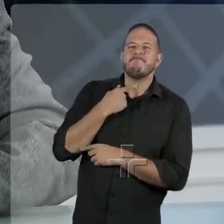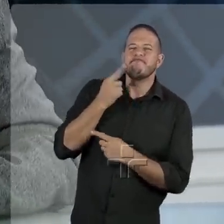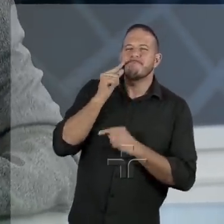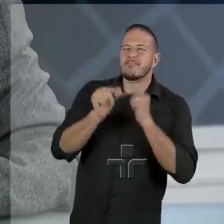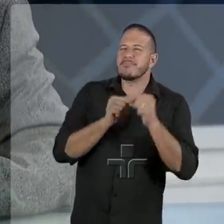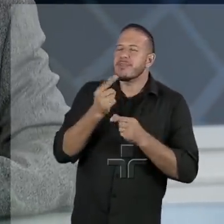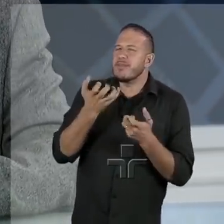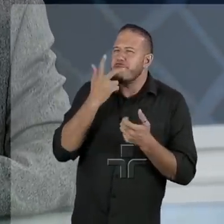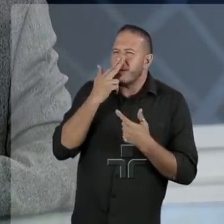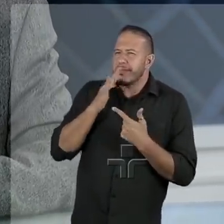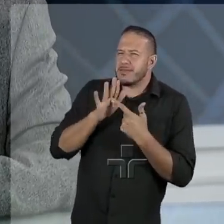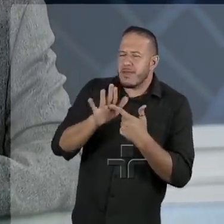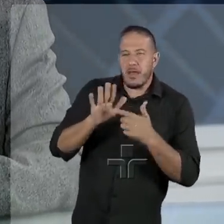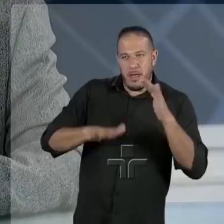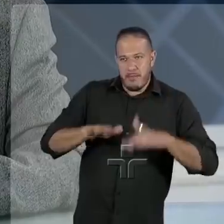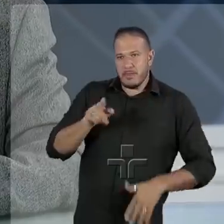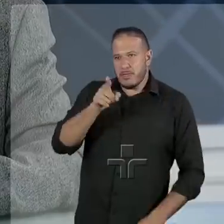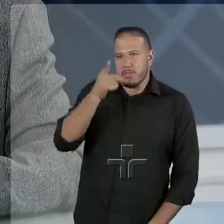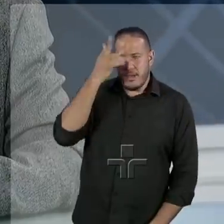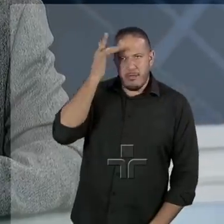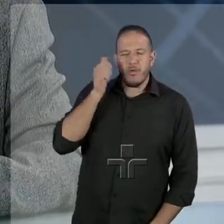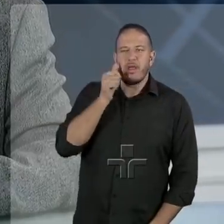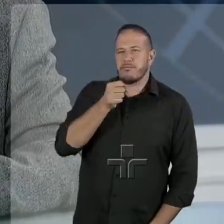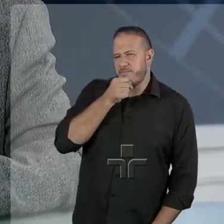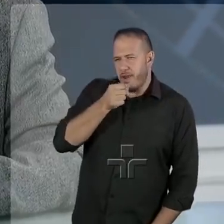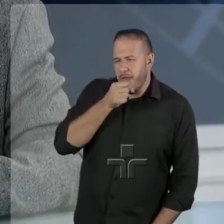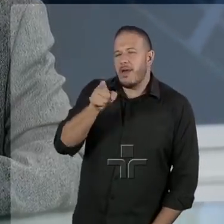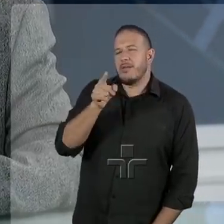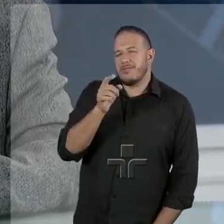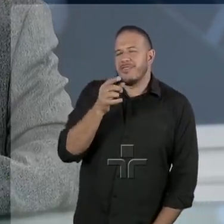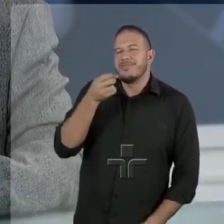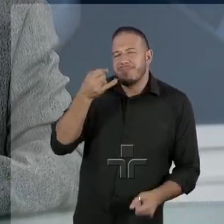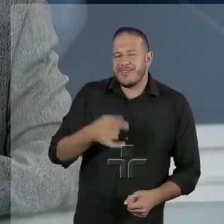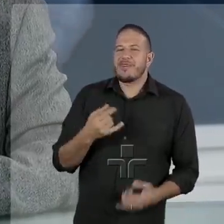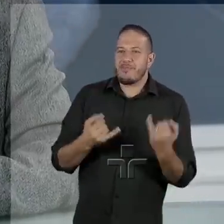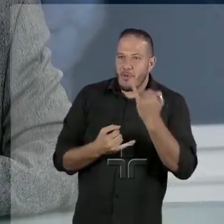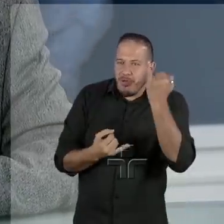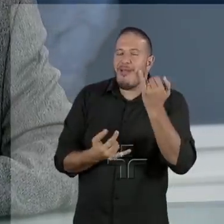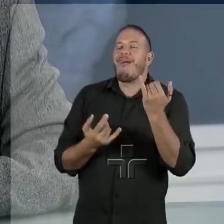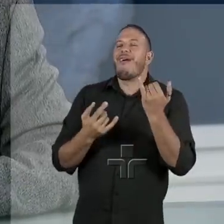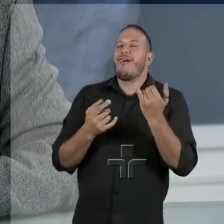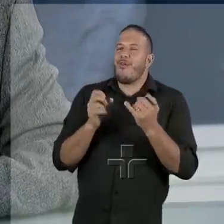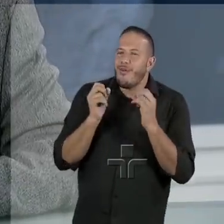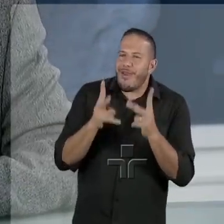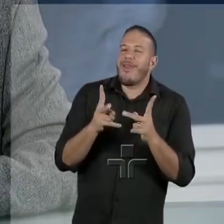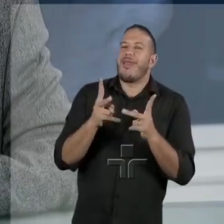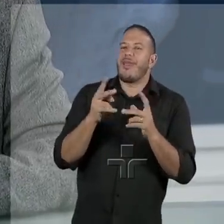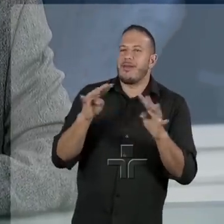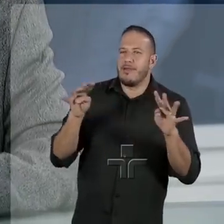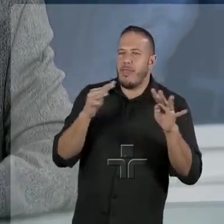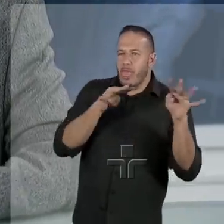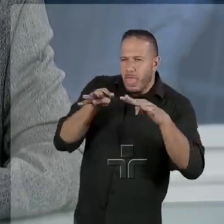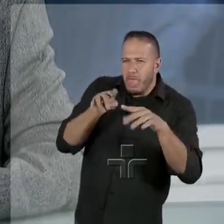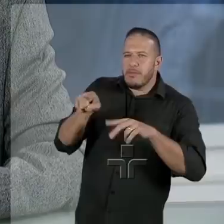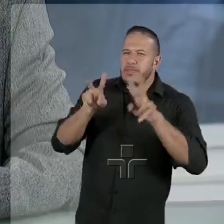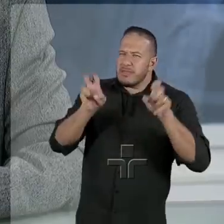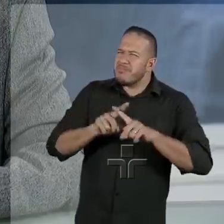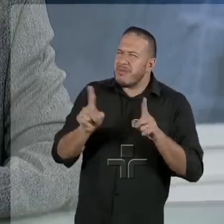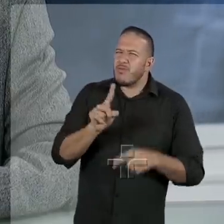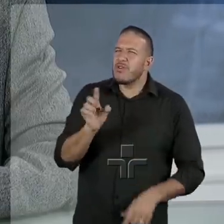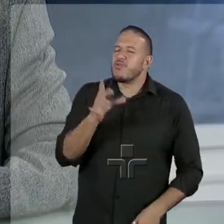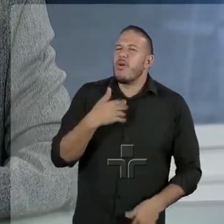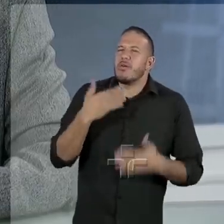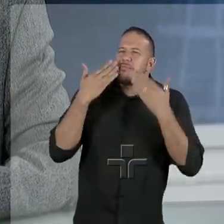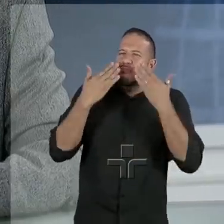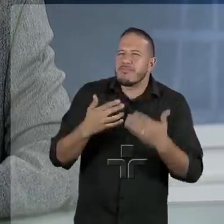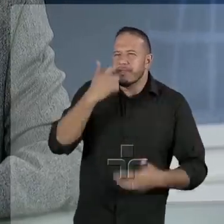impressão, apesar de que a entrevistada fala que é importante, sem dúvida nenhuma, você chamar atenção para isso daí, não é só uma questão de